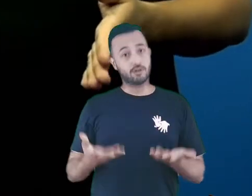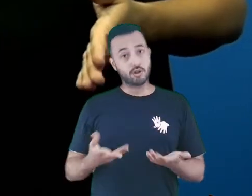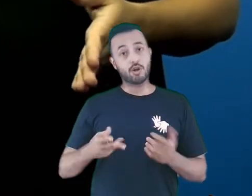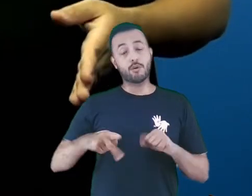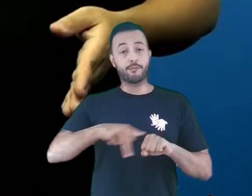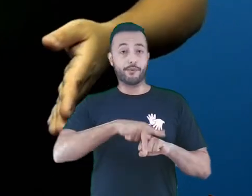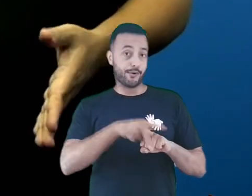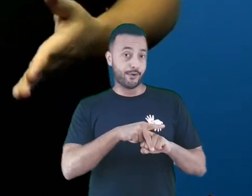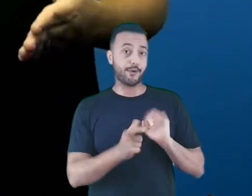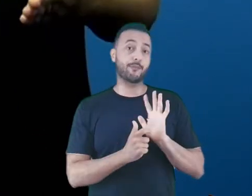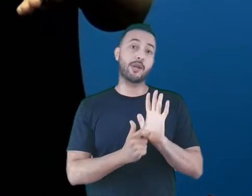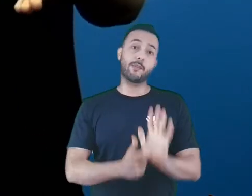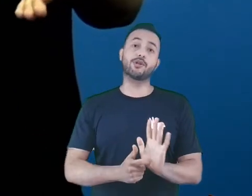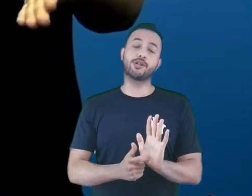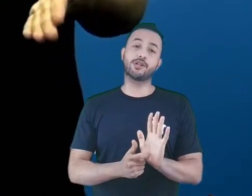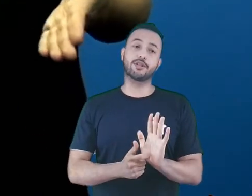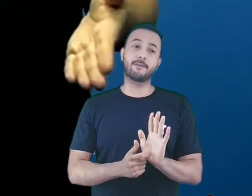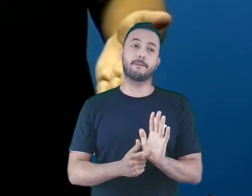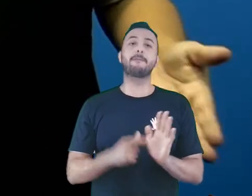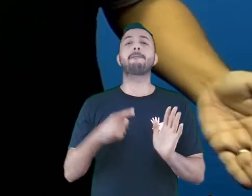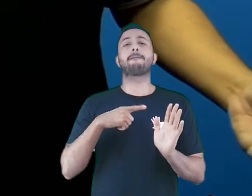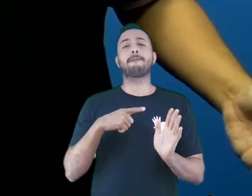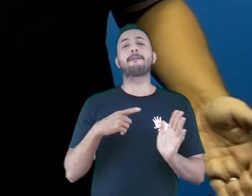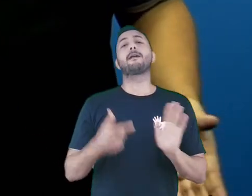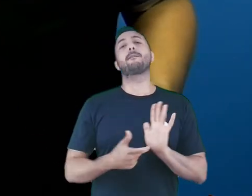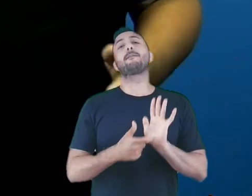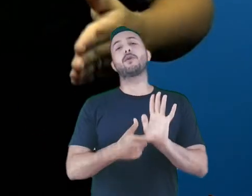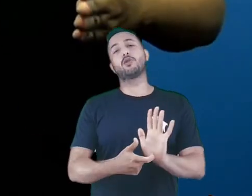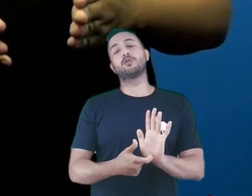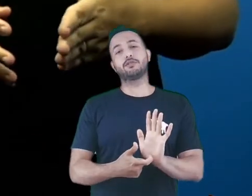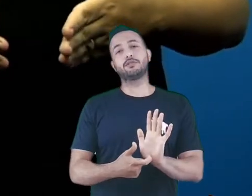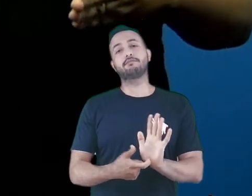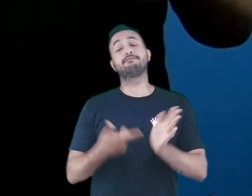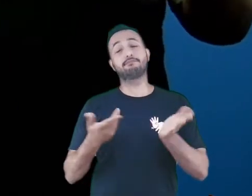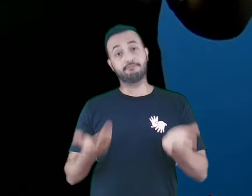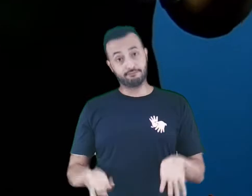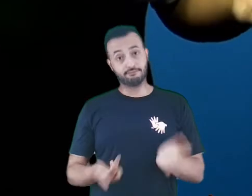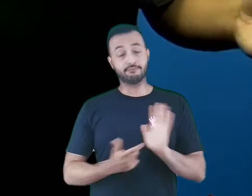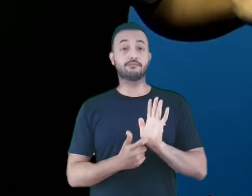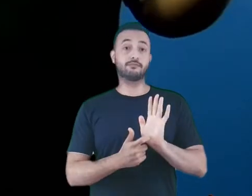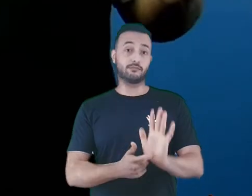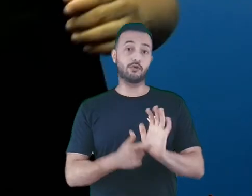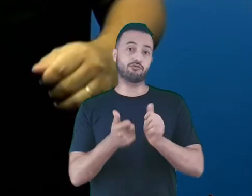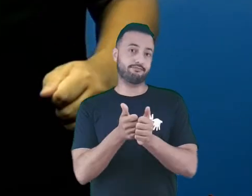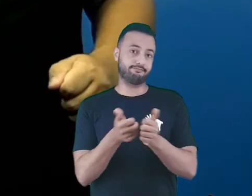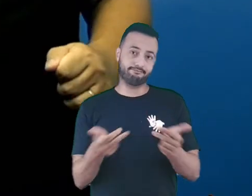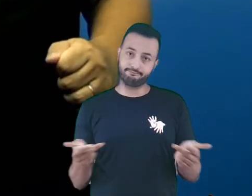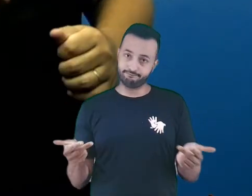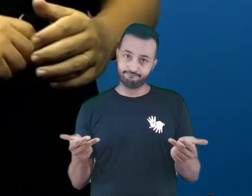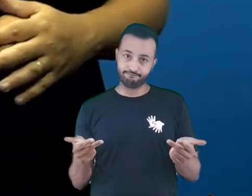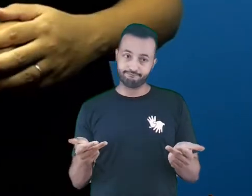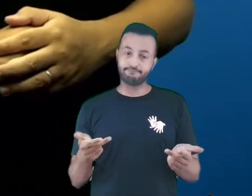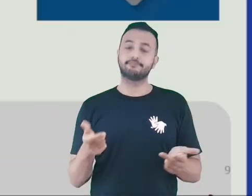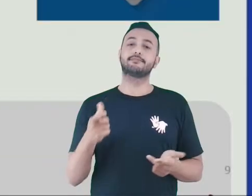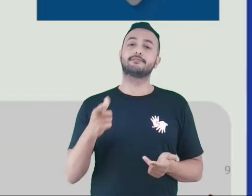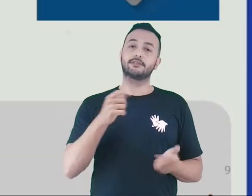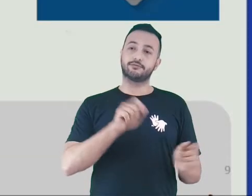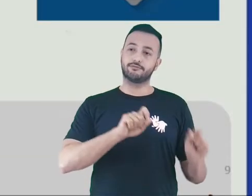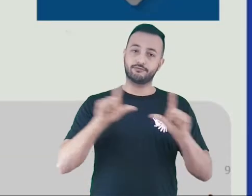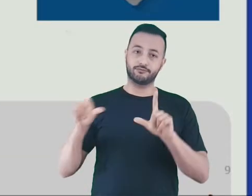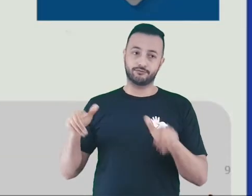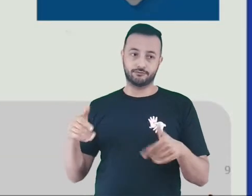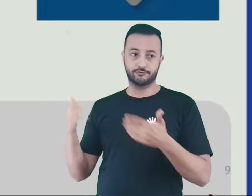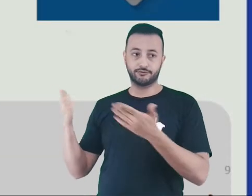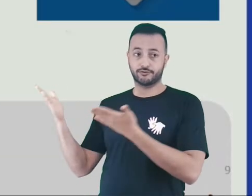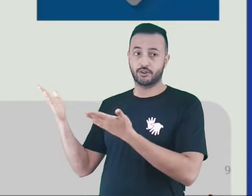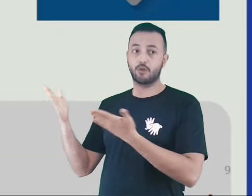pronomes demonstrativos, eles estão demonstrando, né? Eles estão demonstrando algo. Vamos pôr na tela para a gente ver